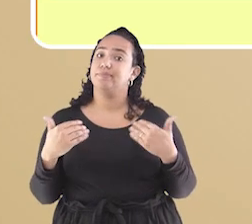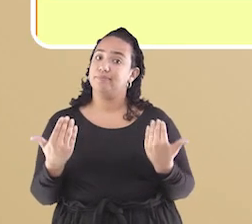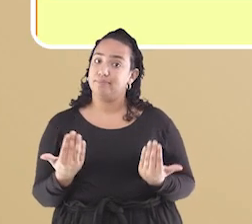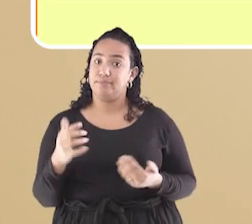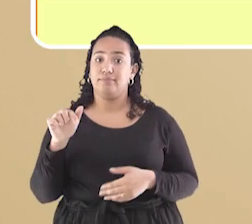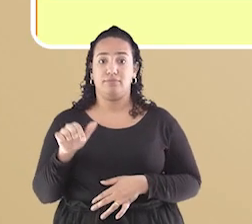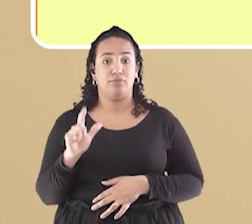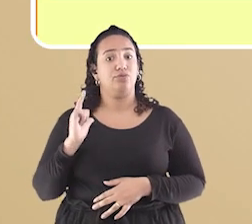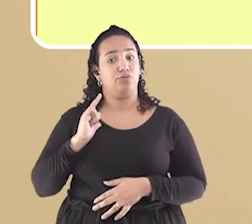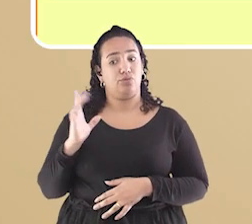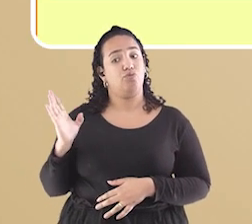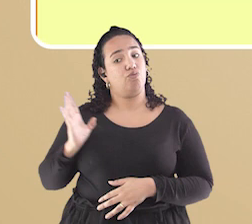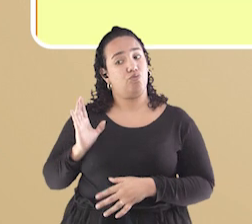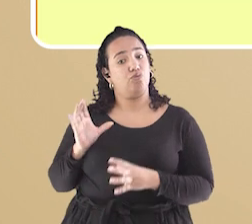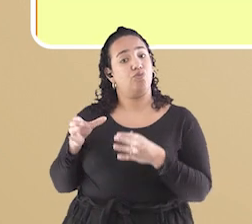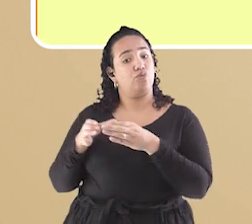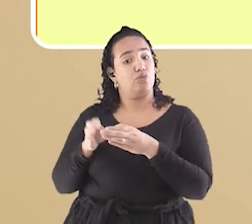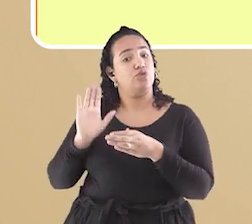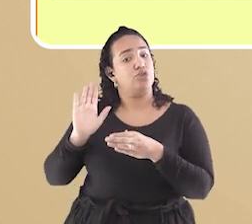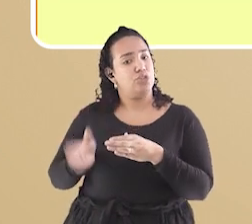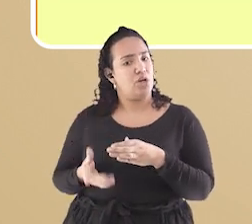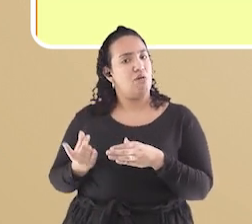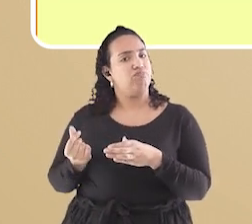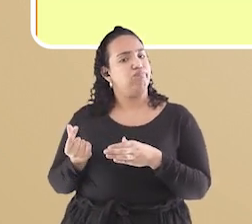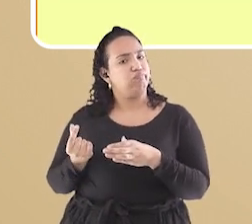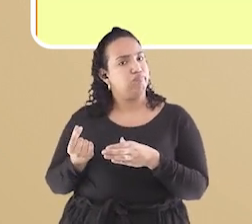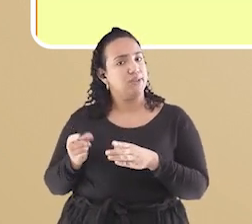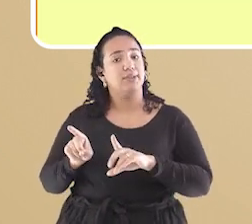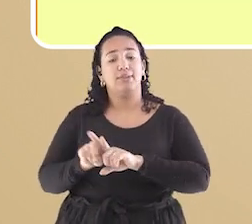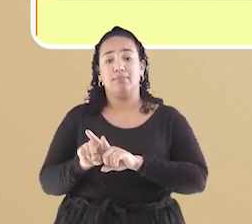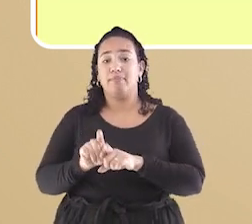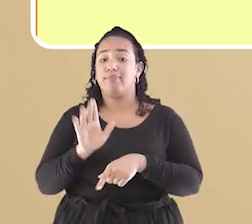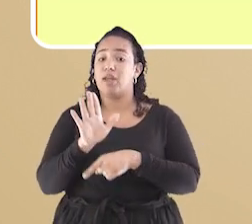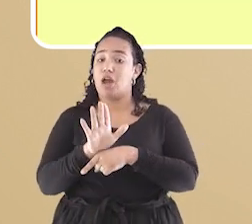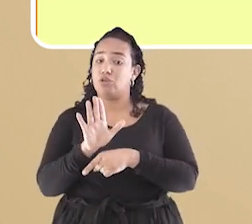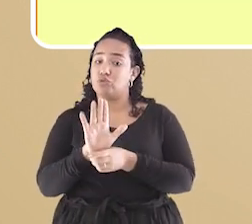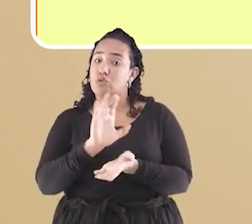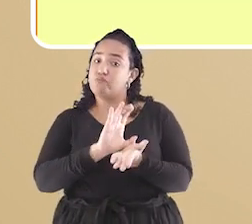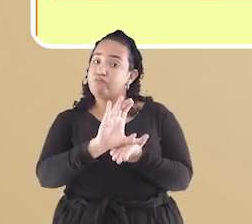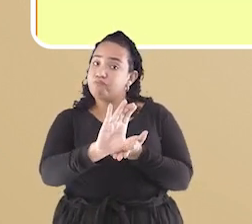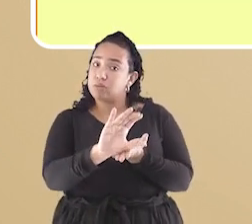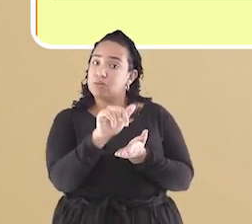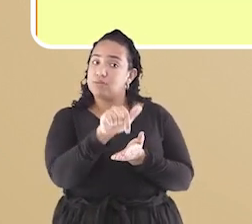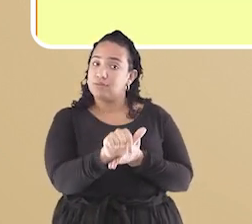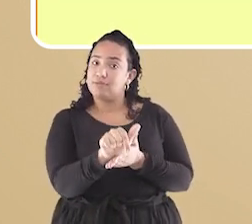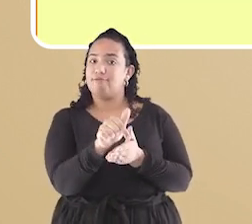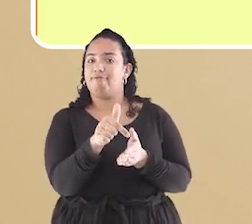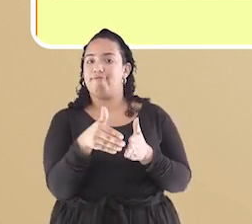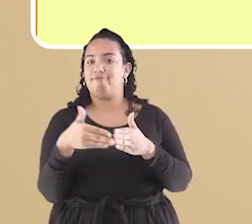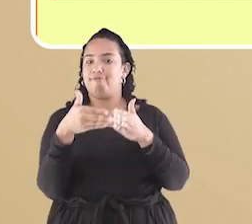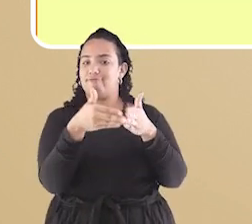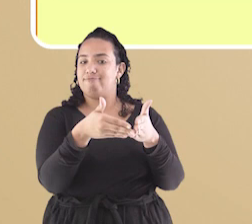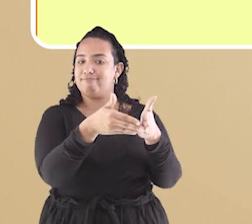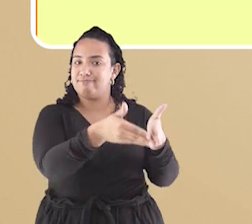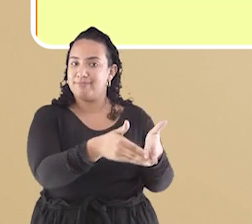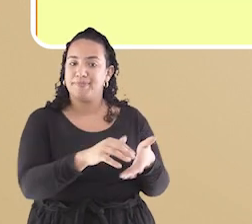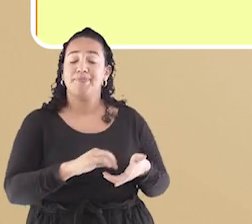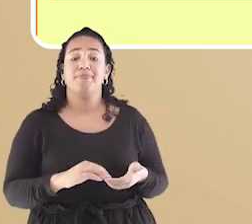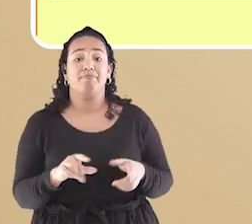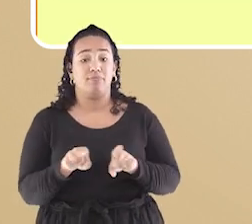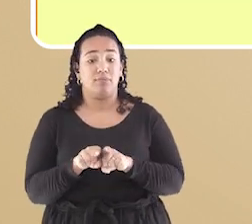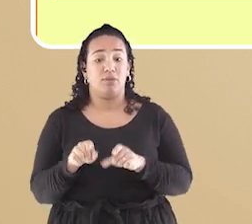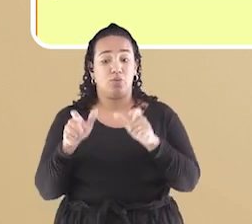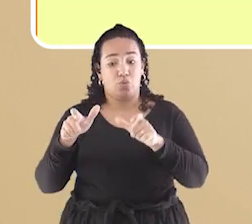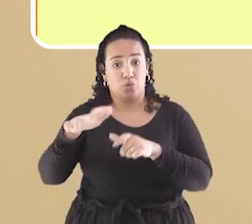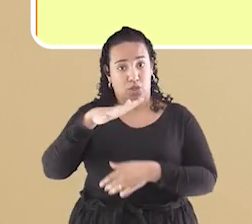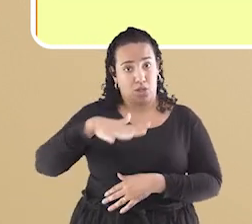uma burguesia que já estava enriquecida e, assim, ajudou o financiamento das viagens, além da sua posição geográfica